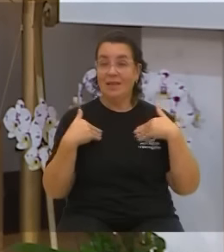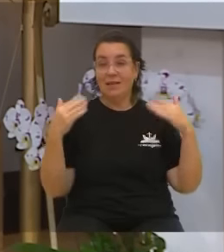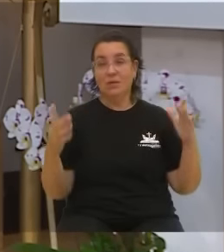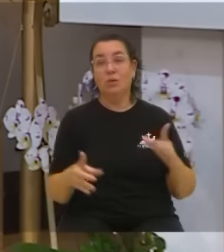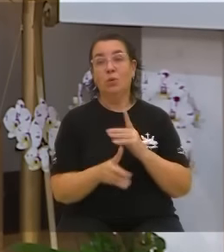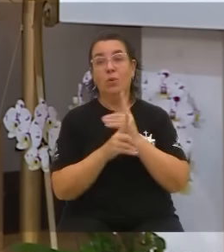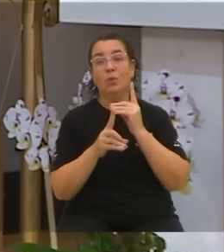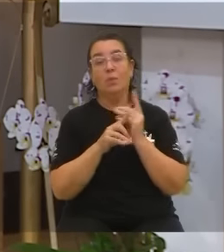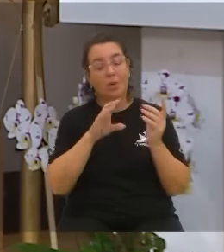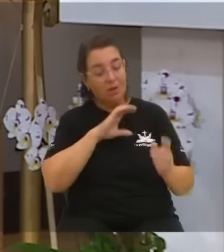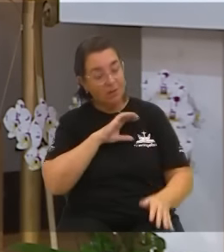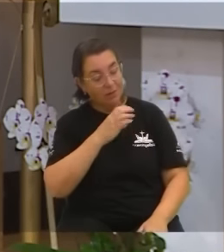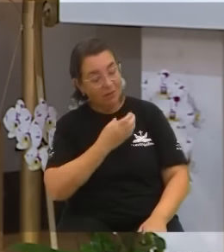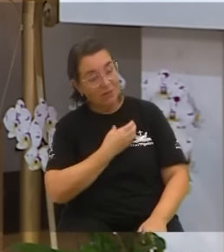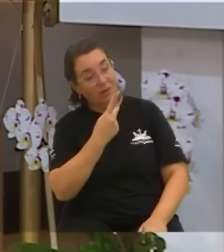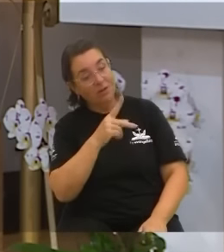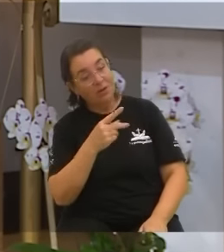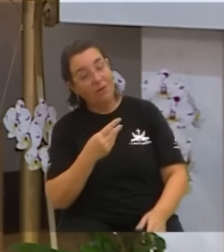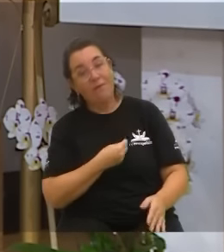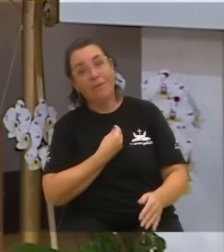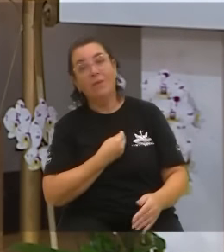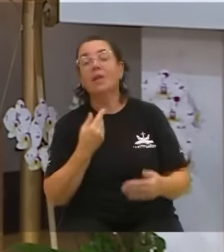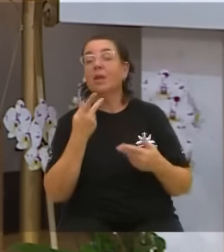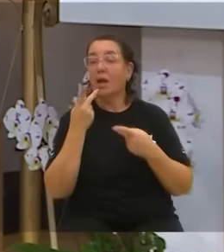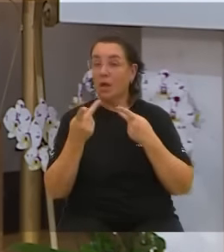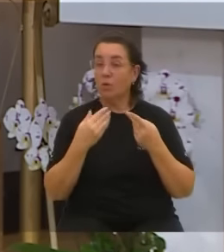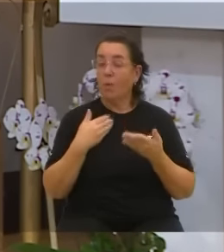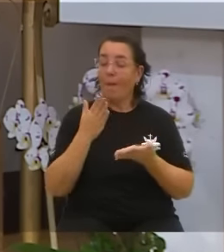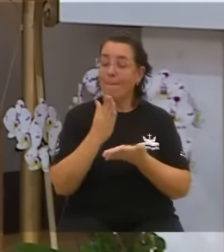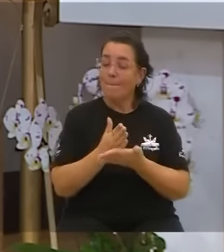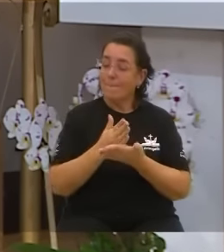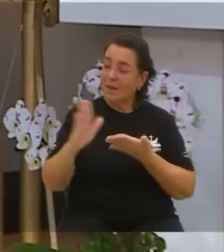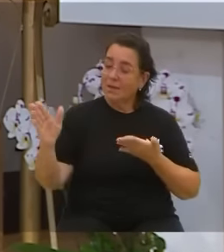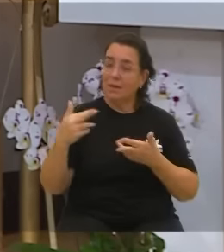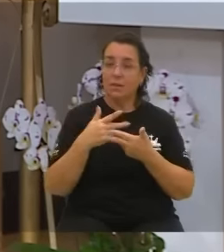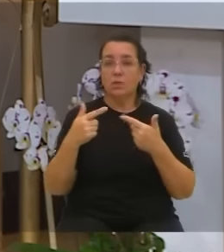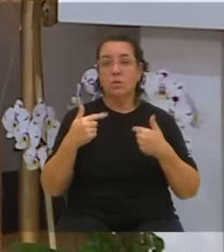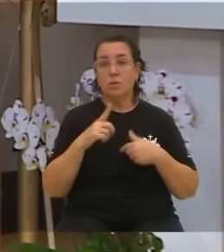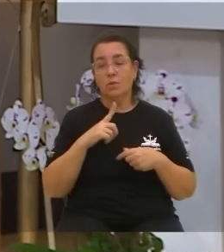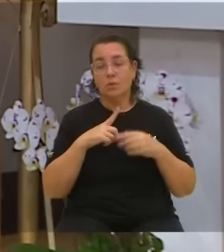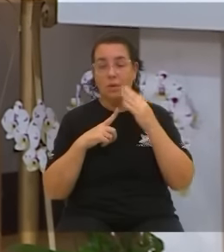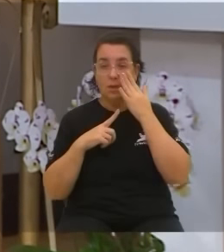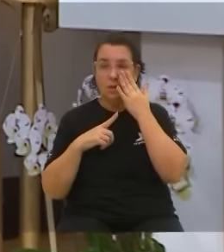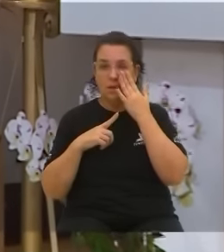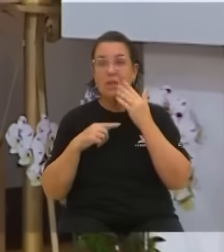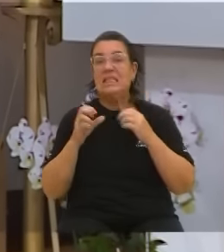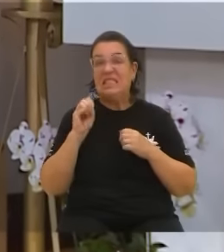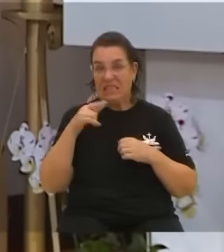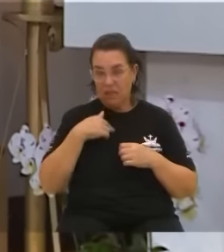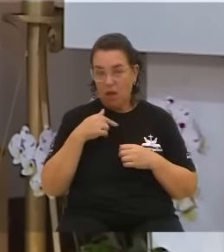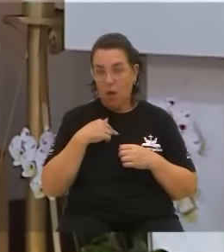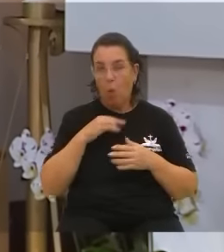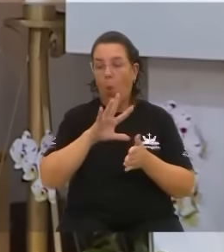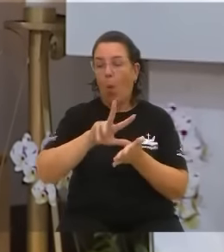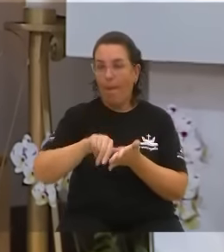pela conversão de sua vida, disse: eu dou metade dos meus bens. E se eu